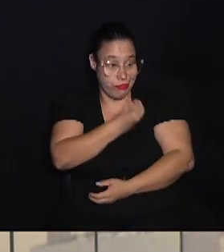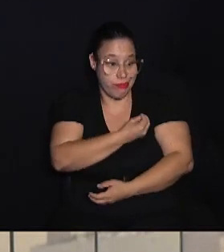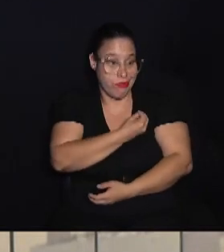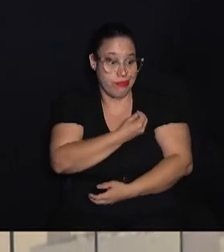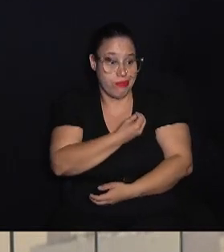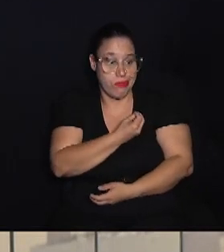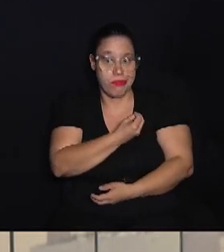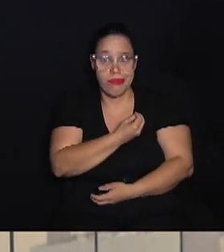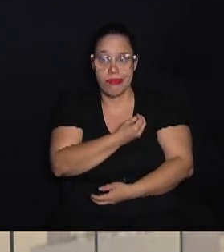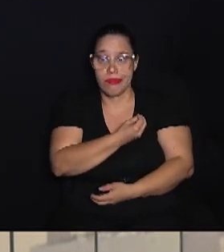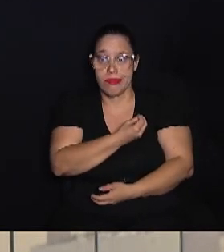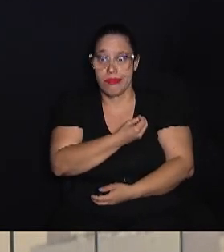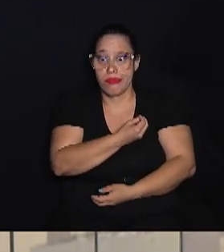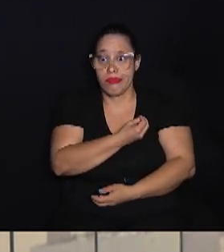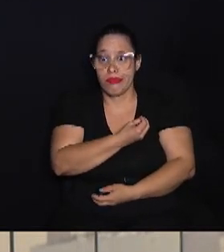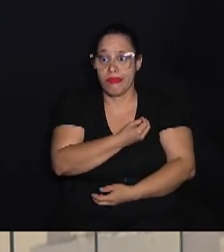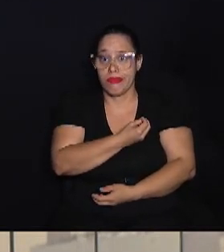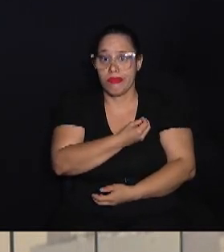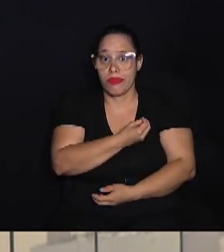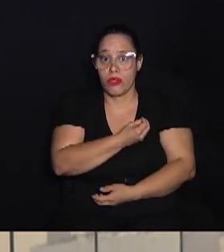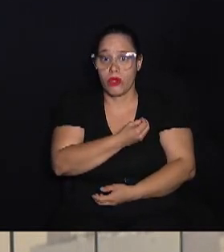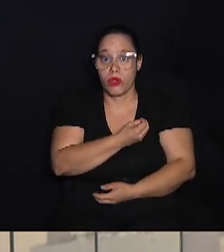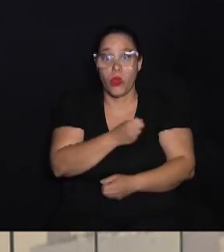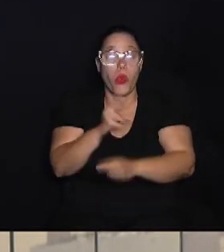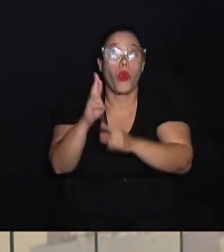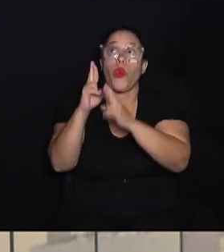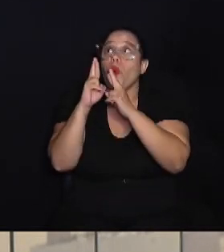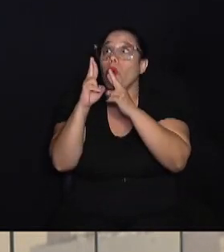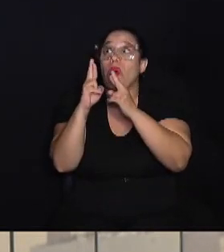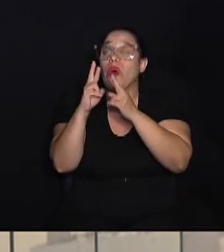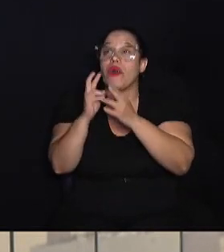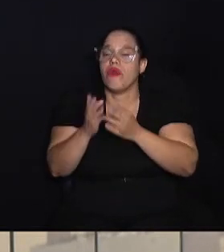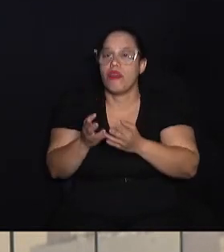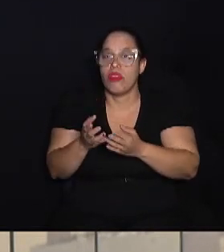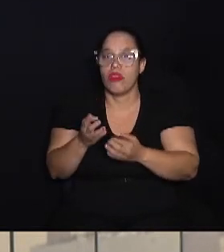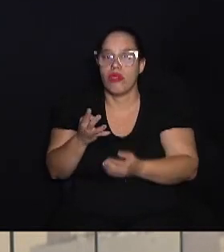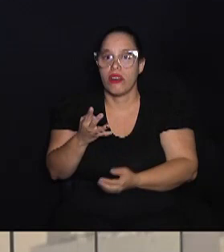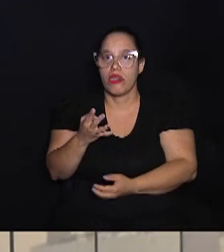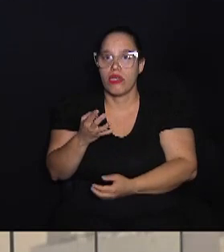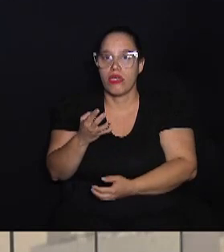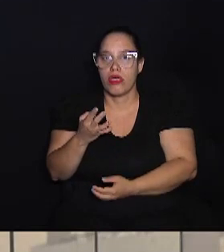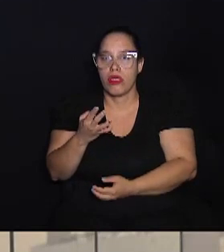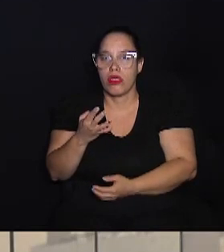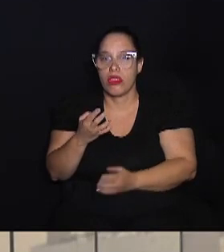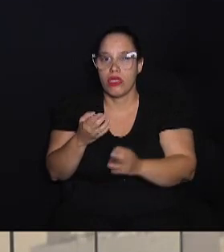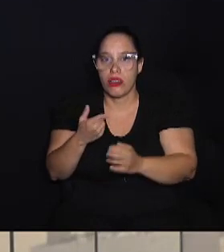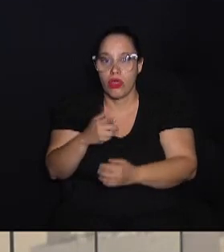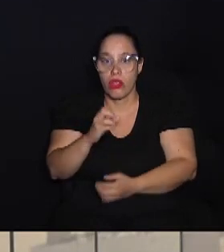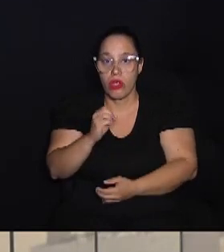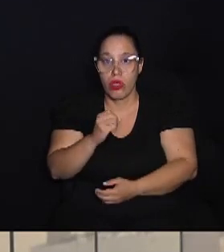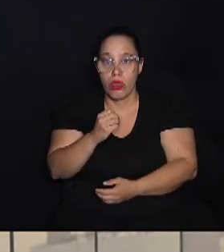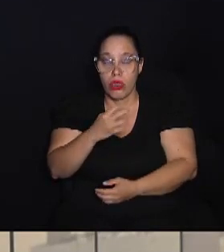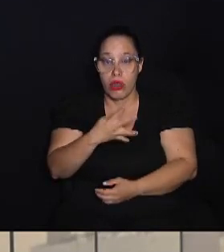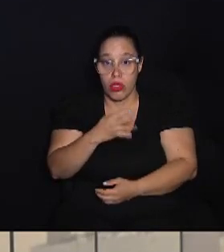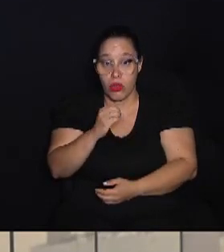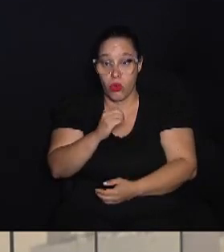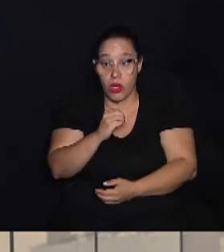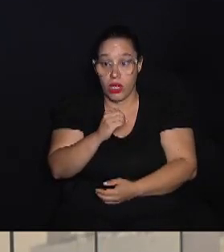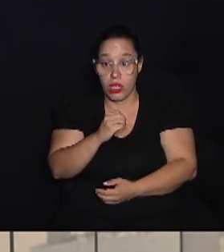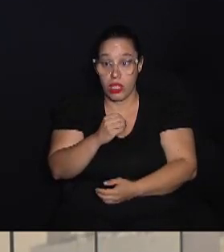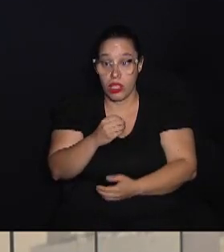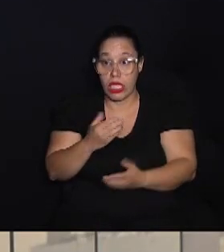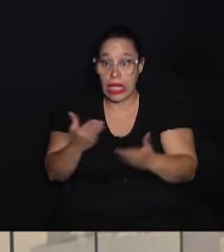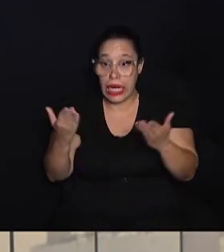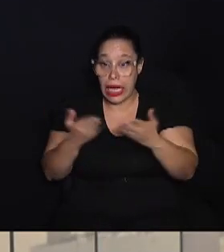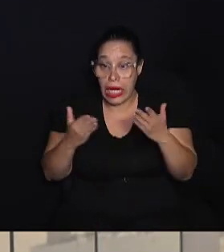tinha como expectativa para a década de 2040, 2050. Então, a gente